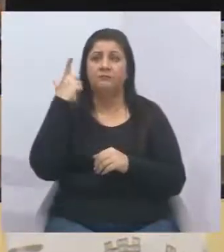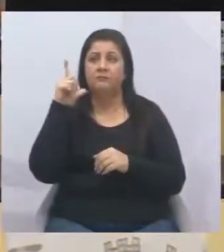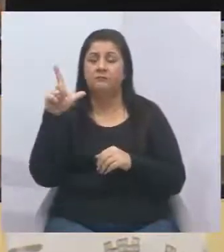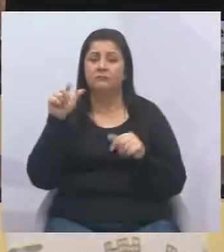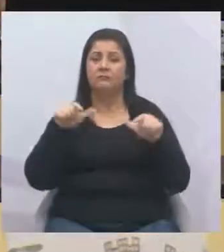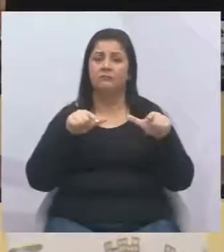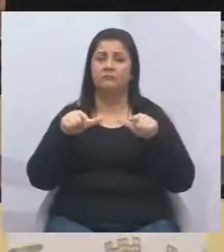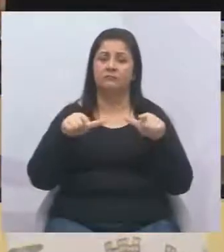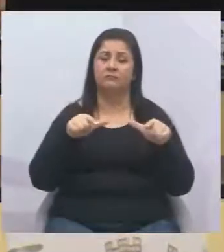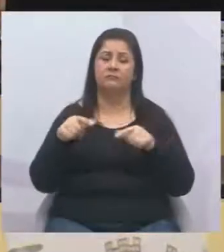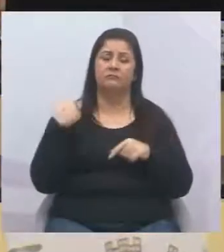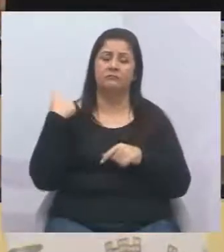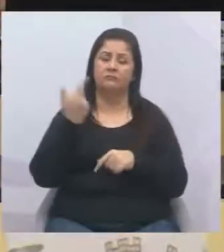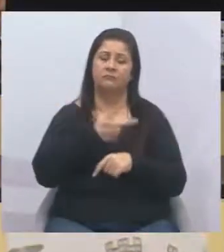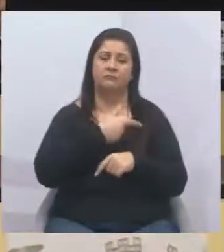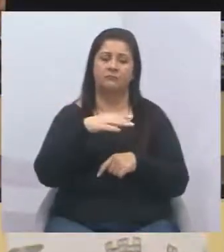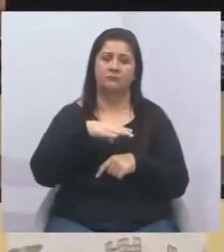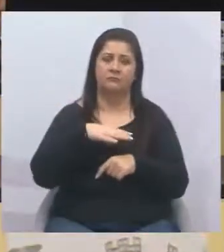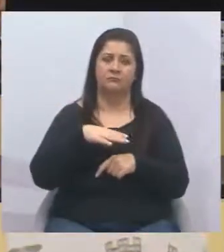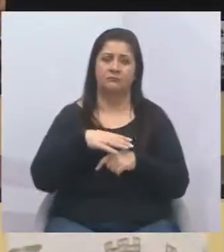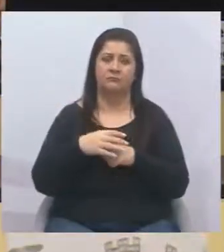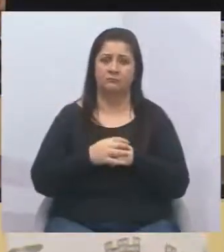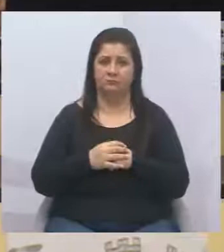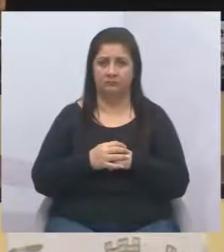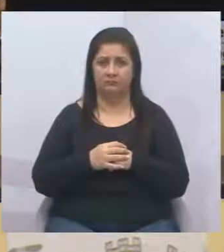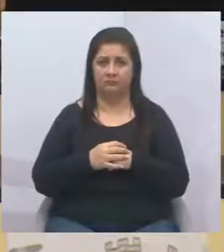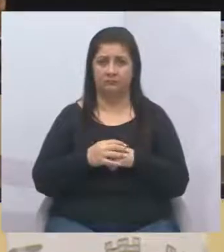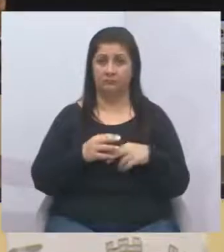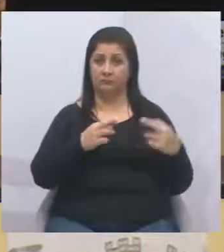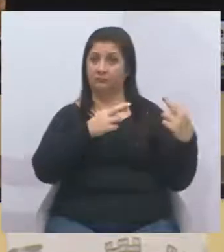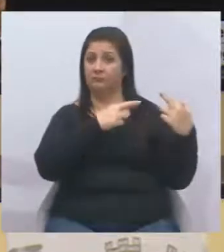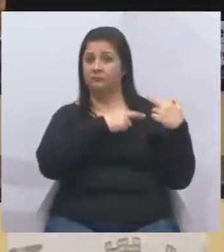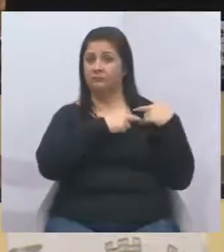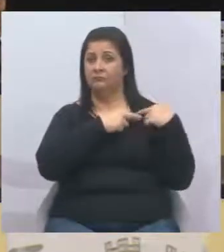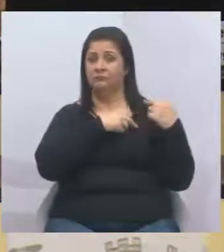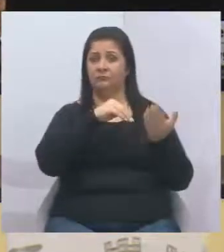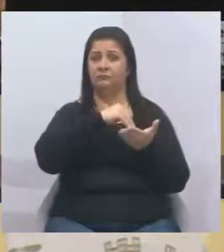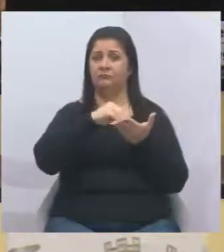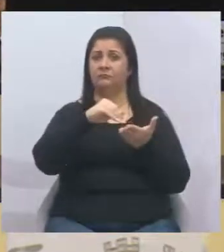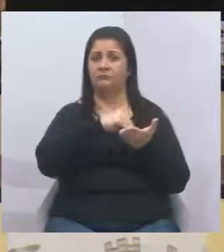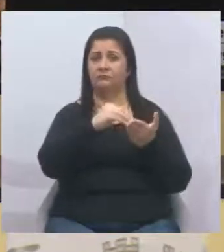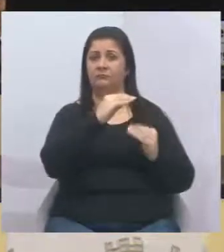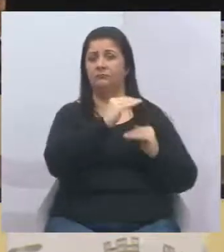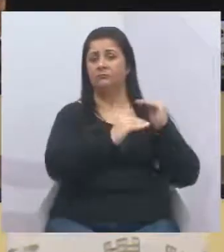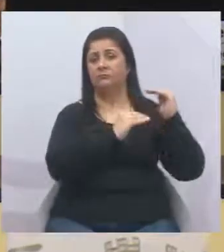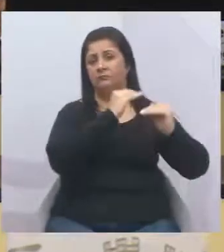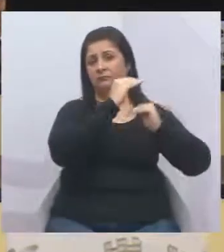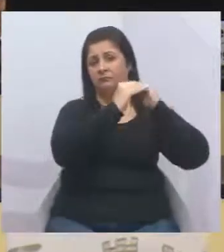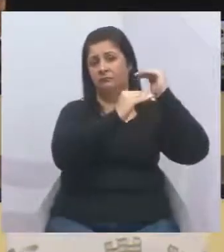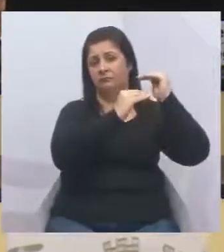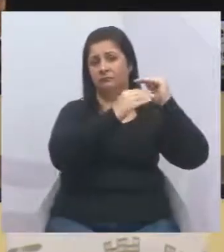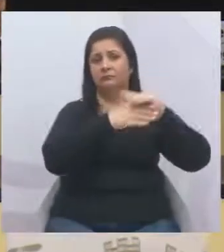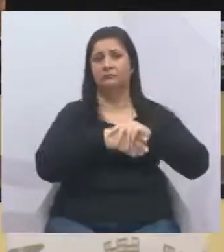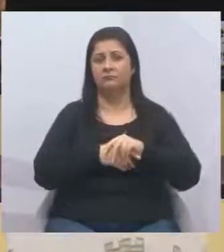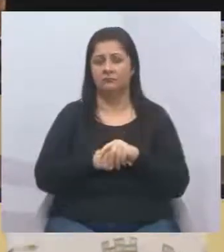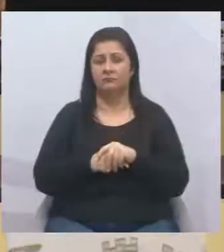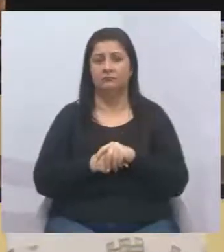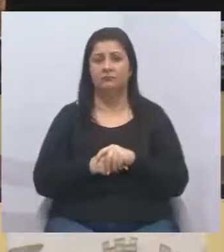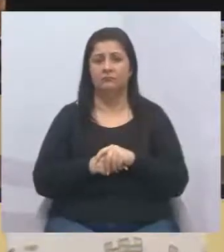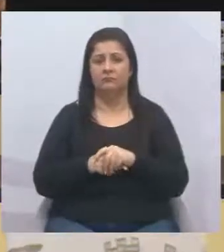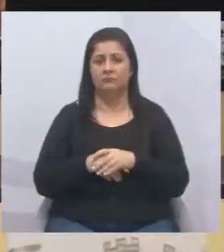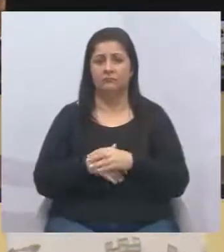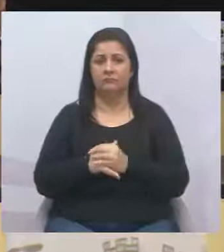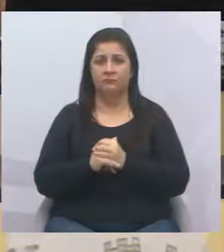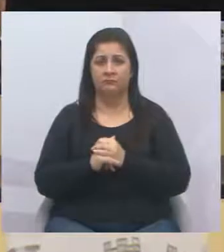no nosso município, considerando que é de competência da Secretaria de Desenvolvimento Econômico promover o desenvolvimento econômico